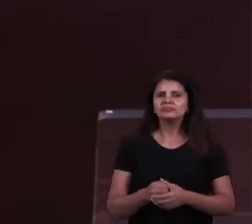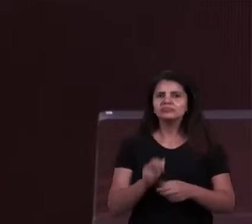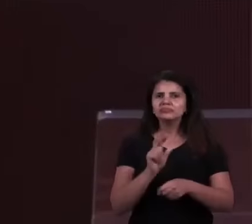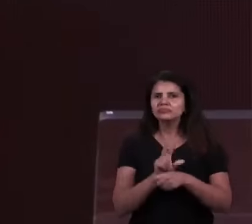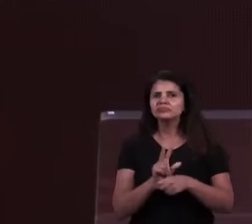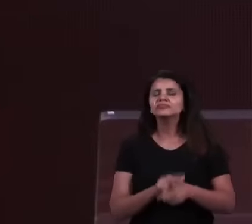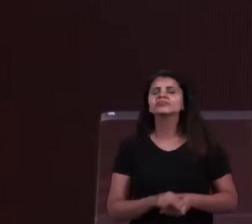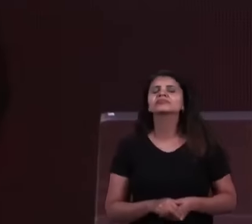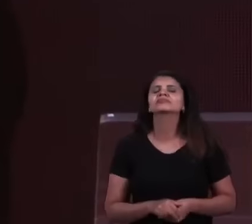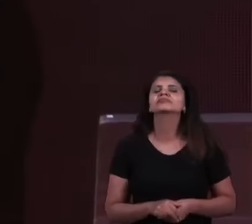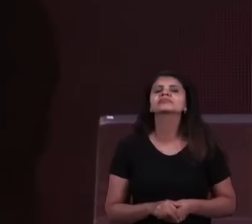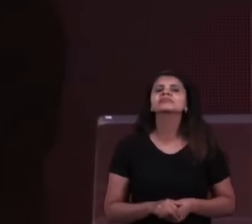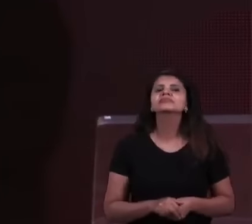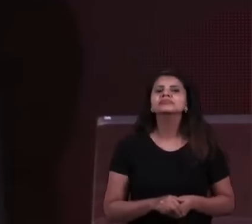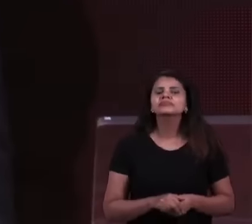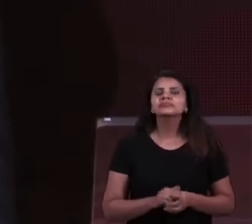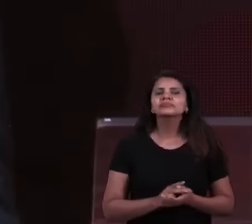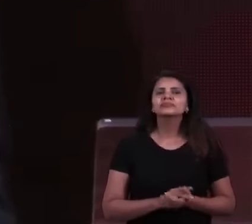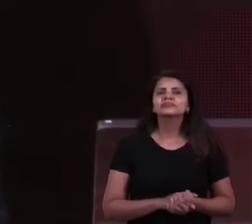lá.